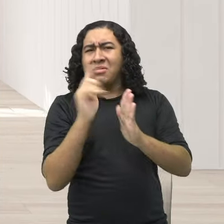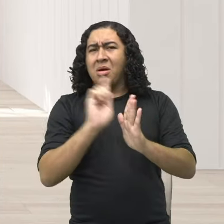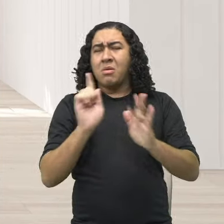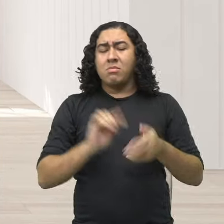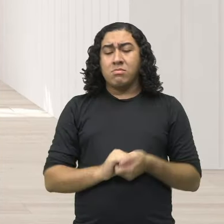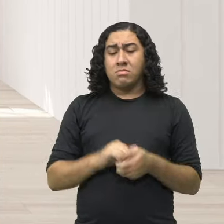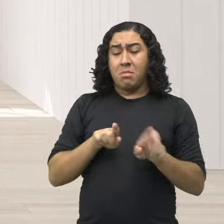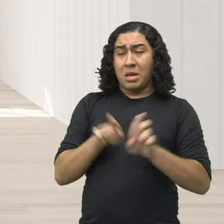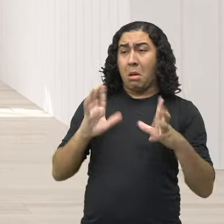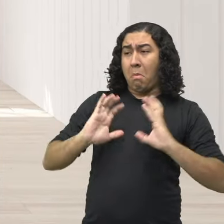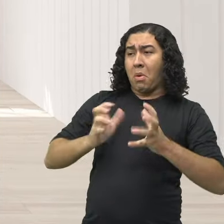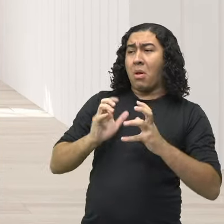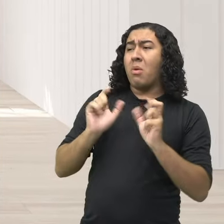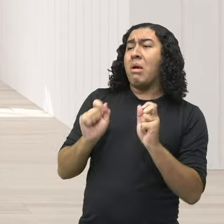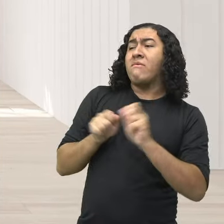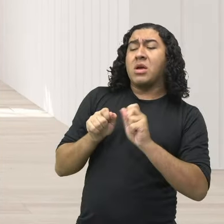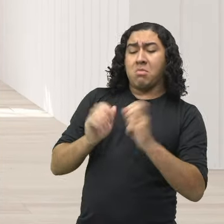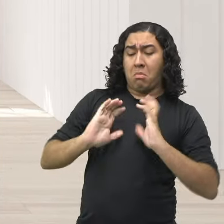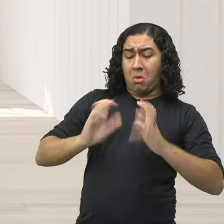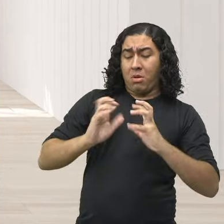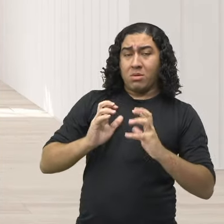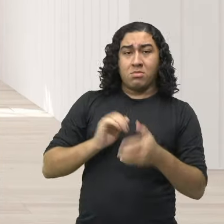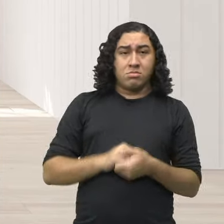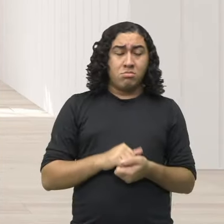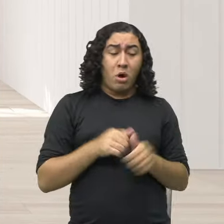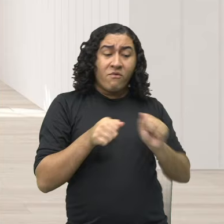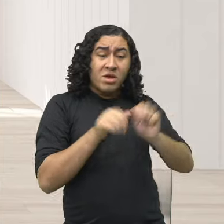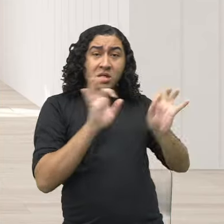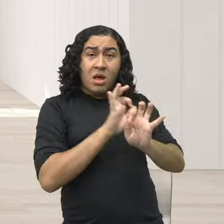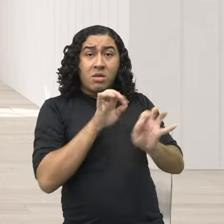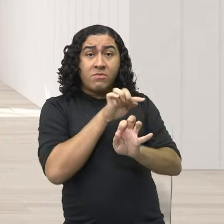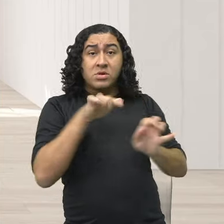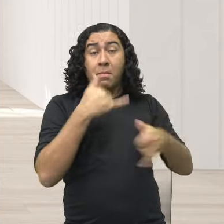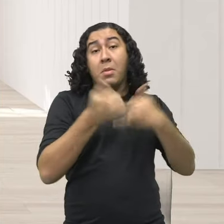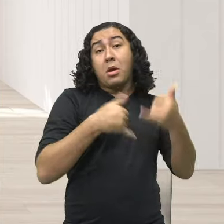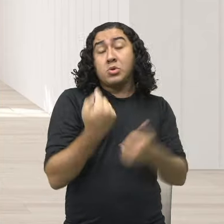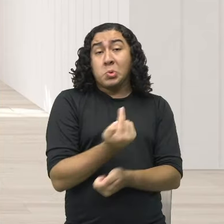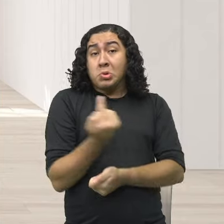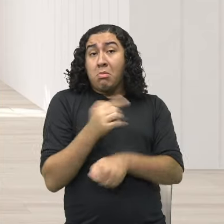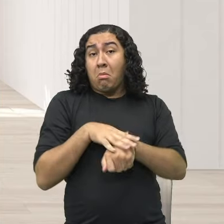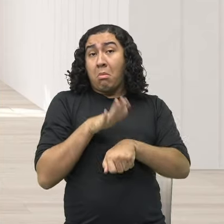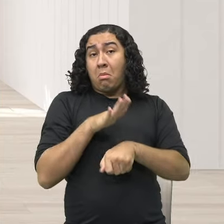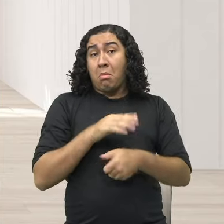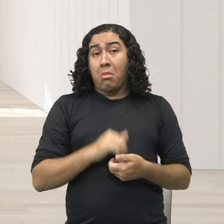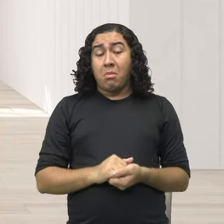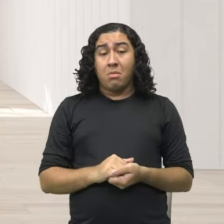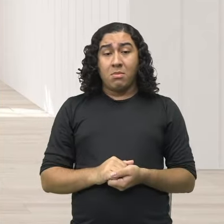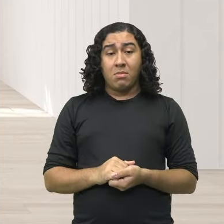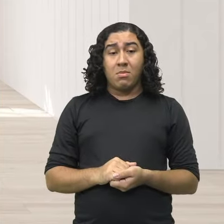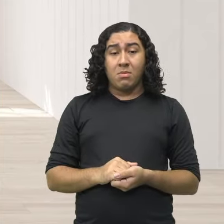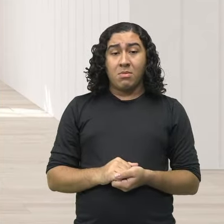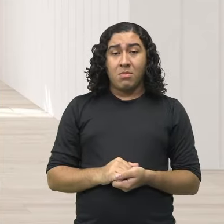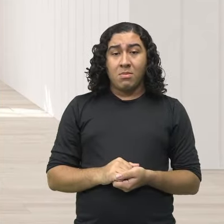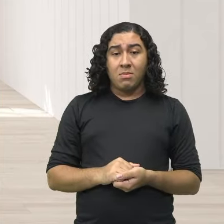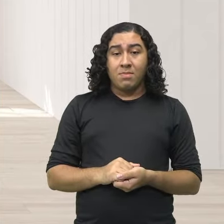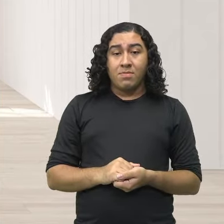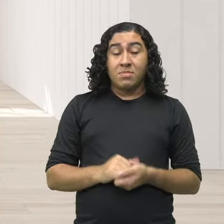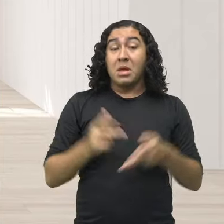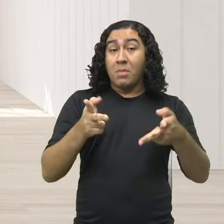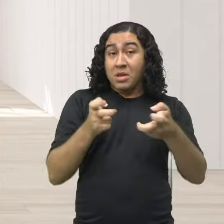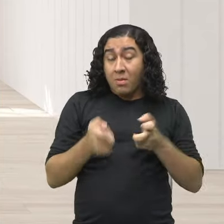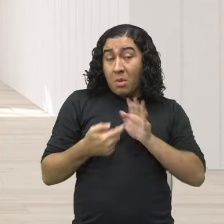faz?" Ela não faz nada. Você que faz as coisas com ela. "O quê?" Olha,